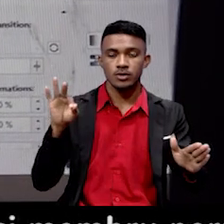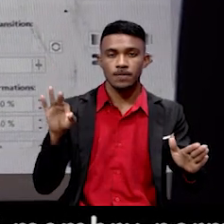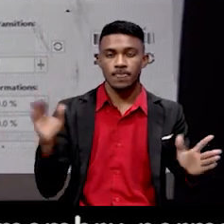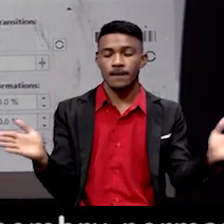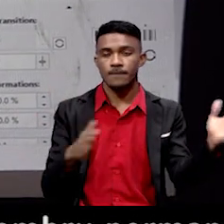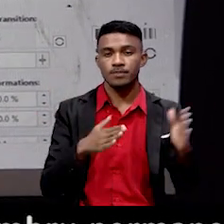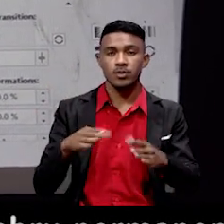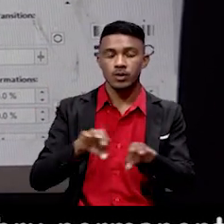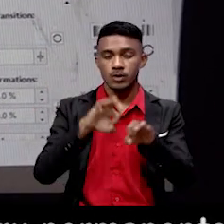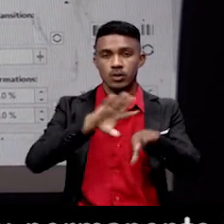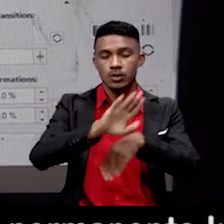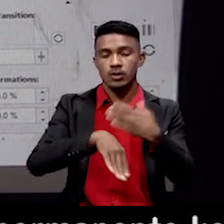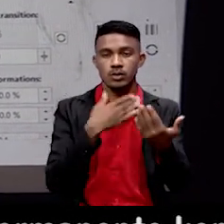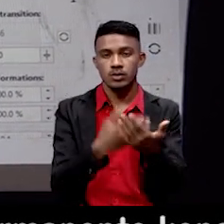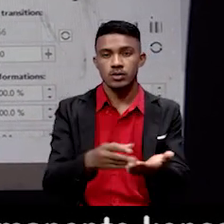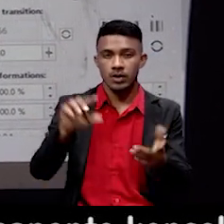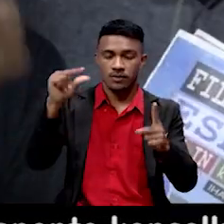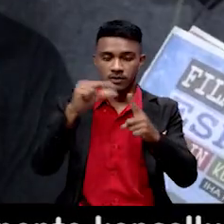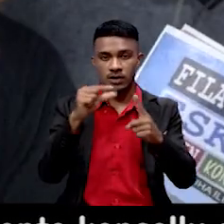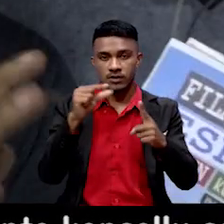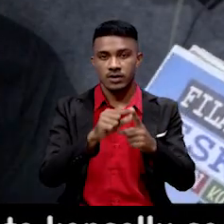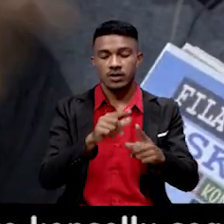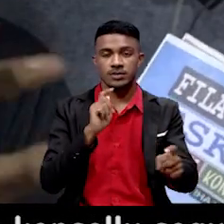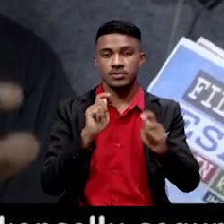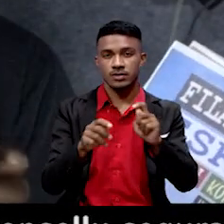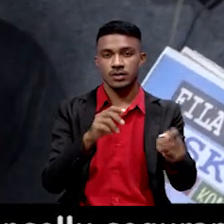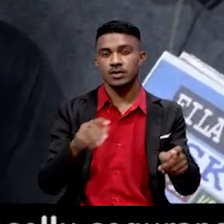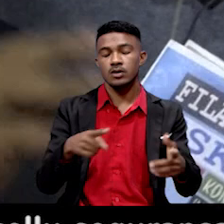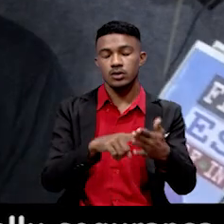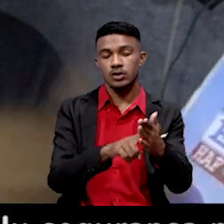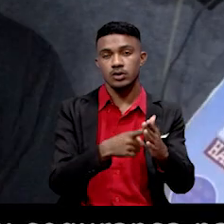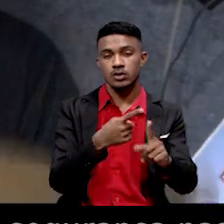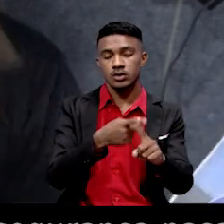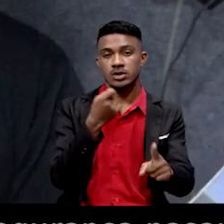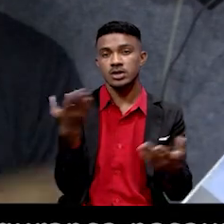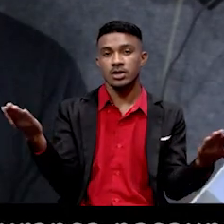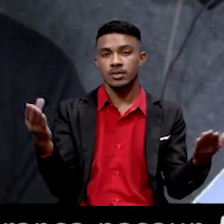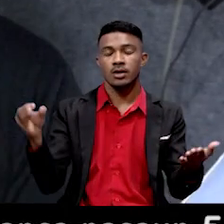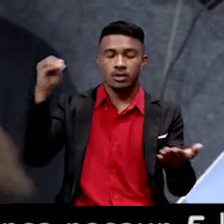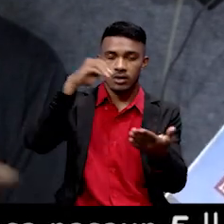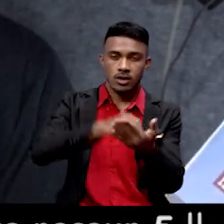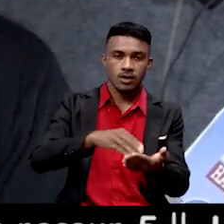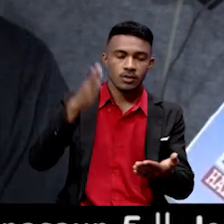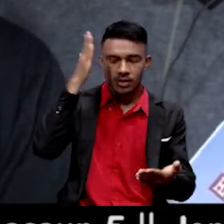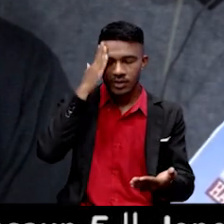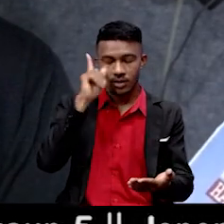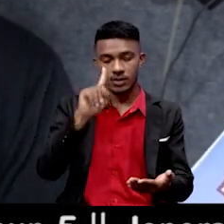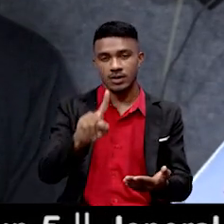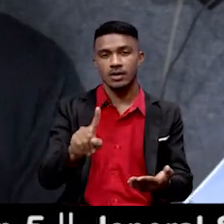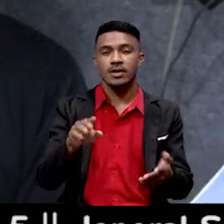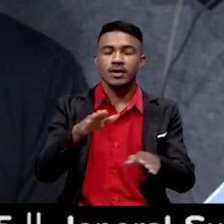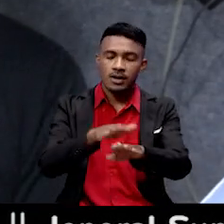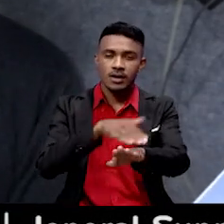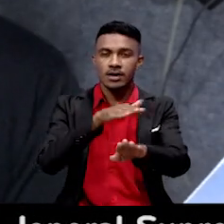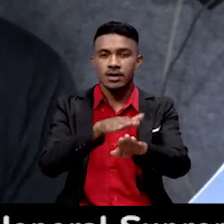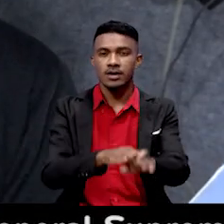depois hawa mos tema tema tia depois hawa mos titik antara musuh nubah hau komesana soya ini dia serala buat nenek ya, tuir